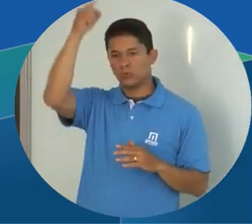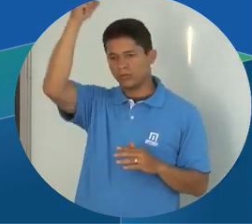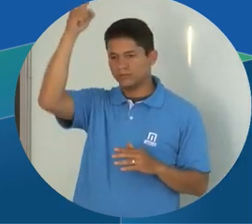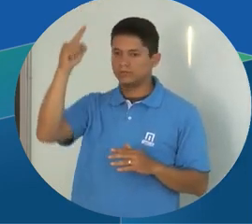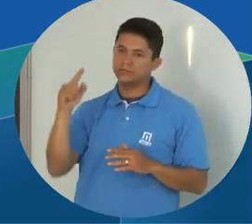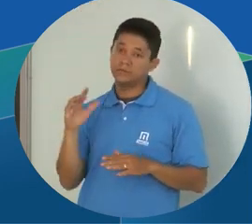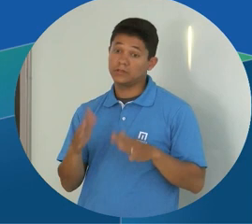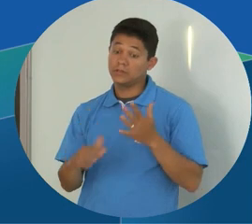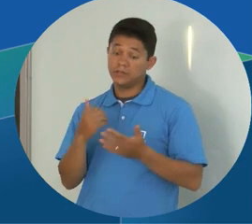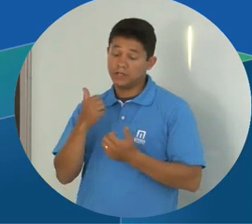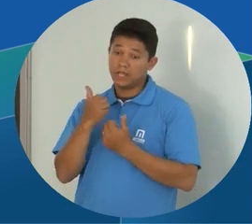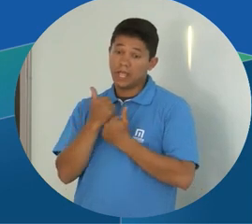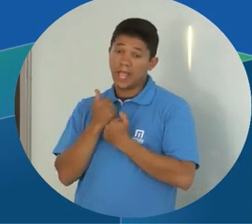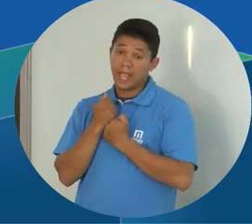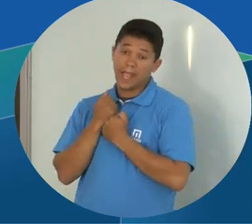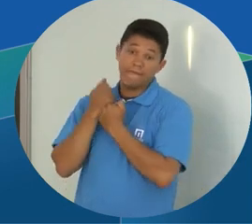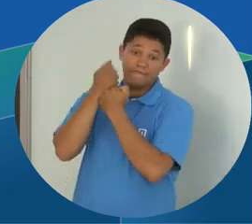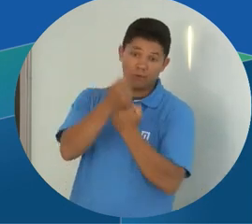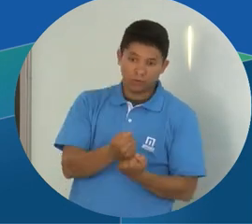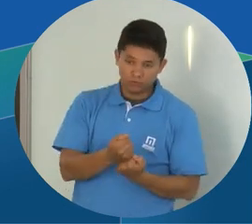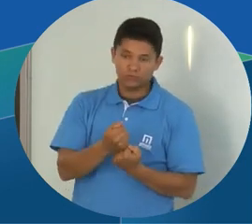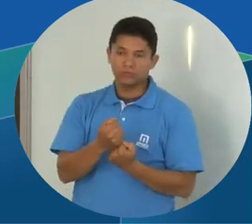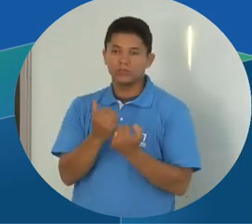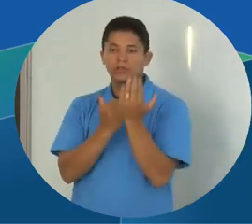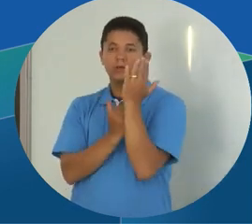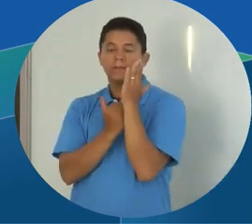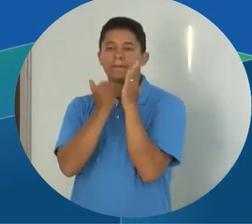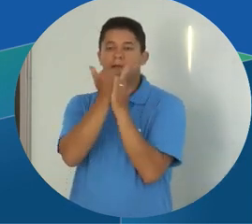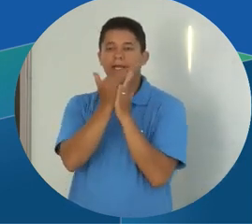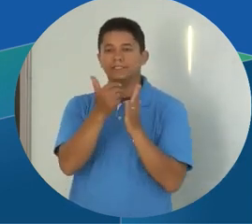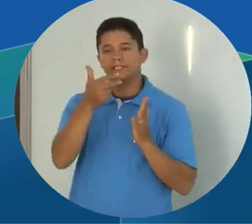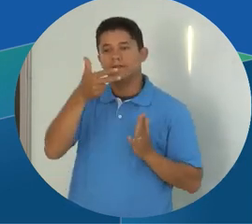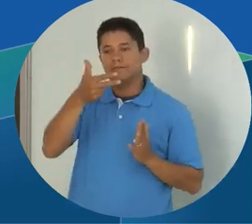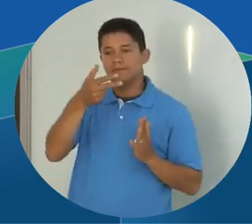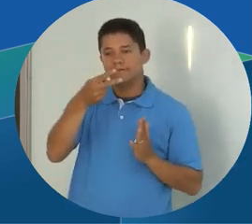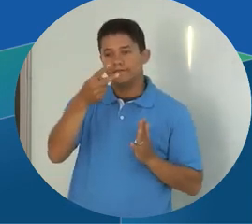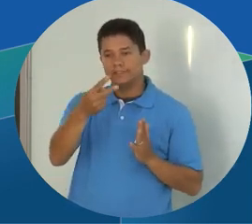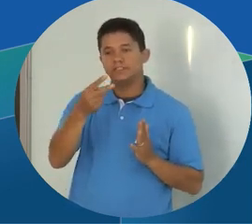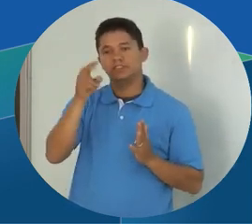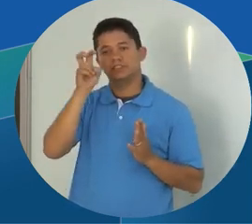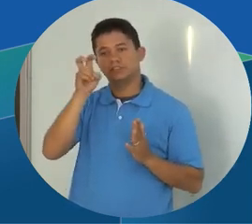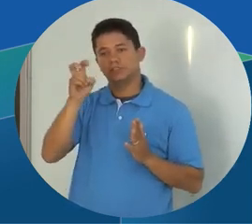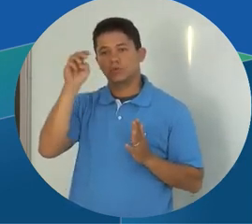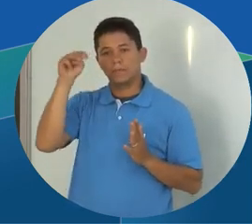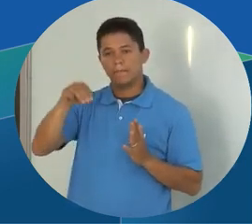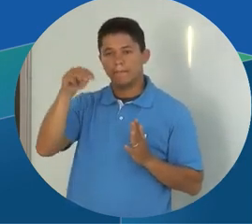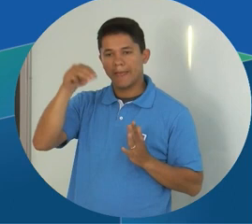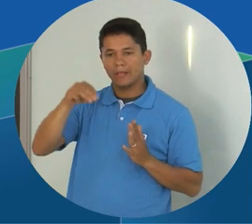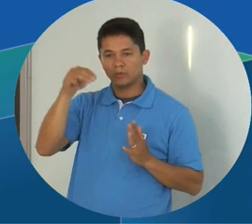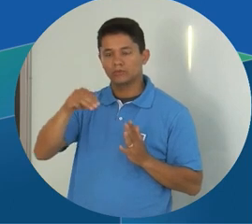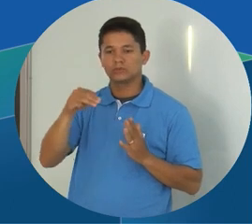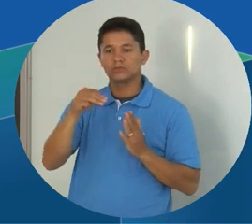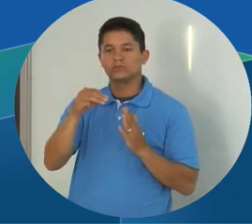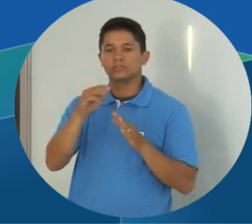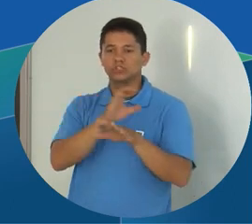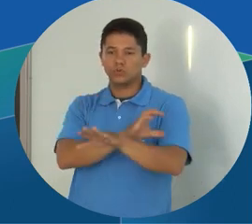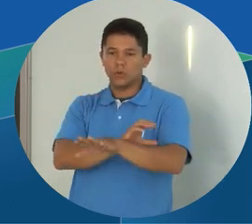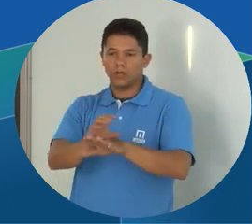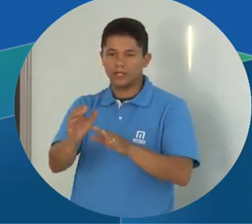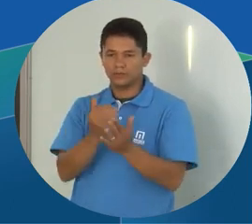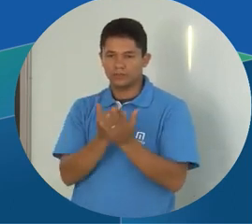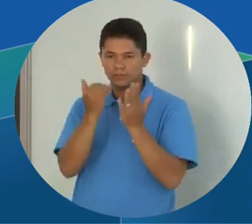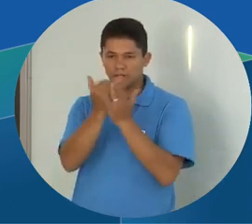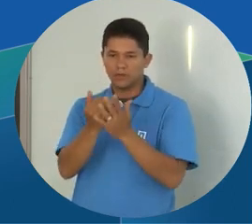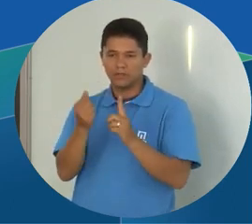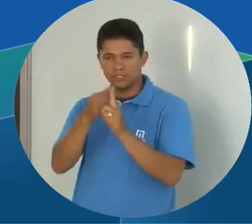ordem de 25 metros de concreto adicional. Esse foi o concreto que a